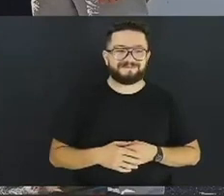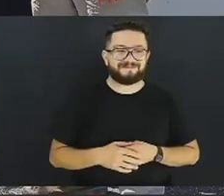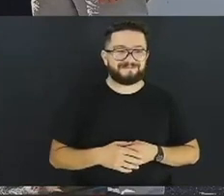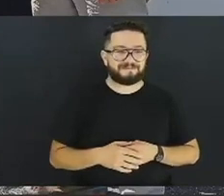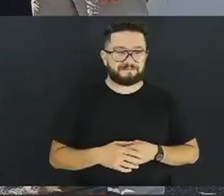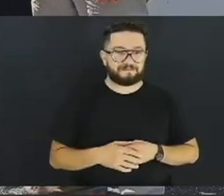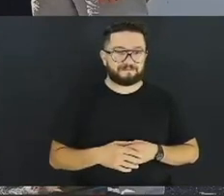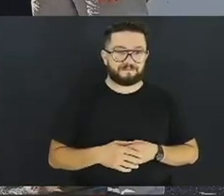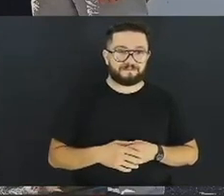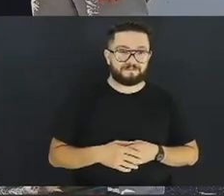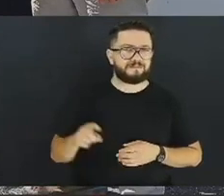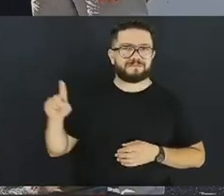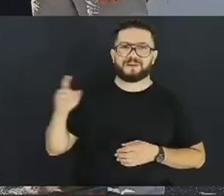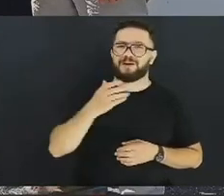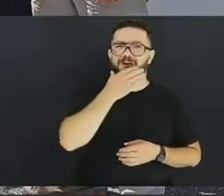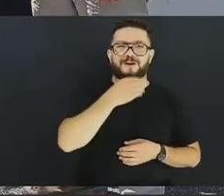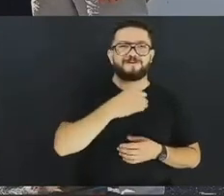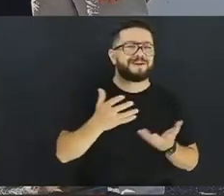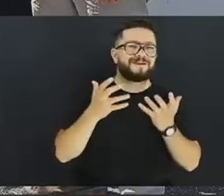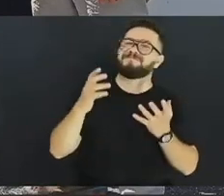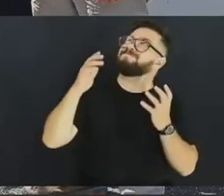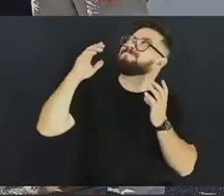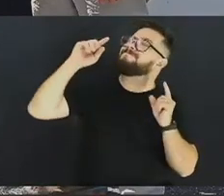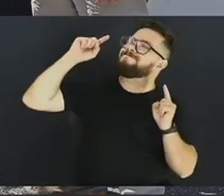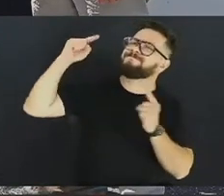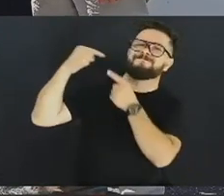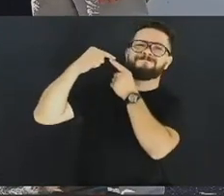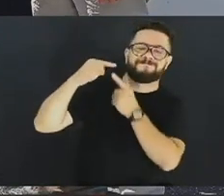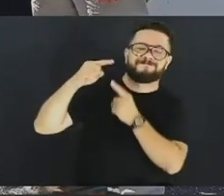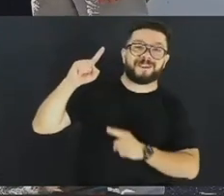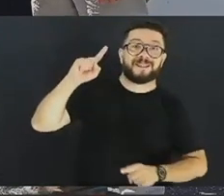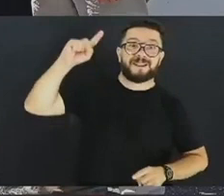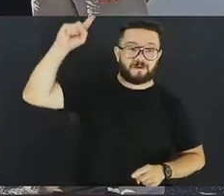chão, nós sabemos, né? Esse foi o brasileiro que chegou mais perto do